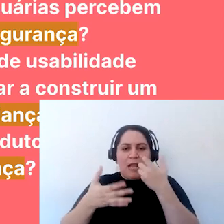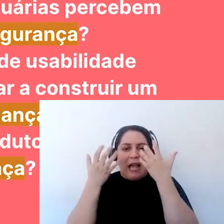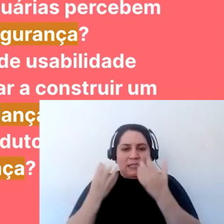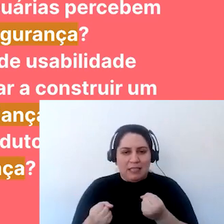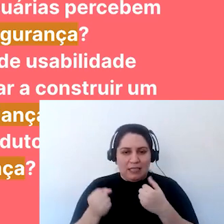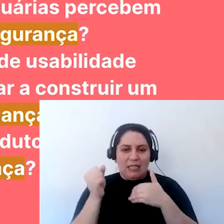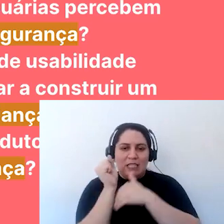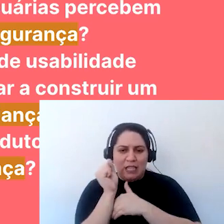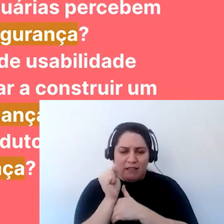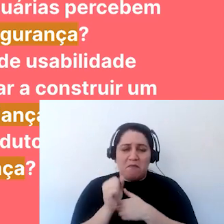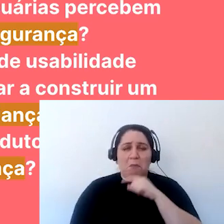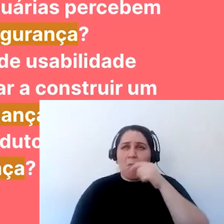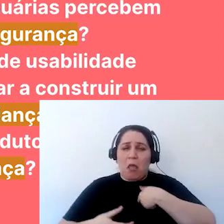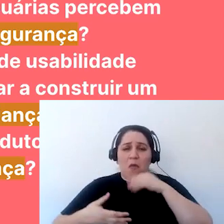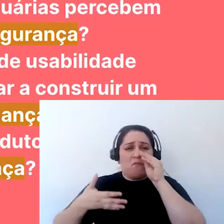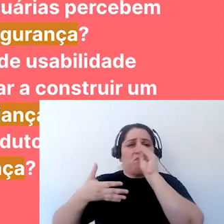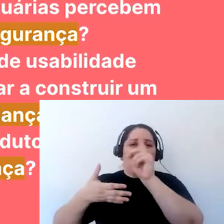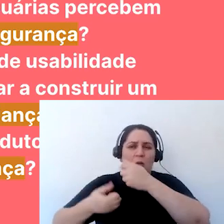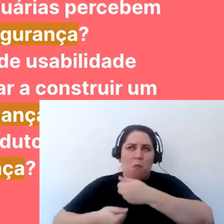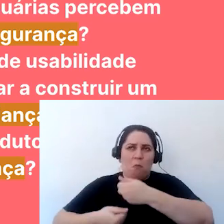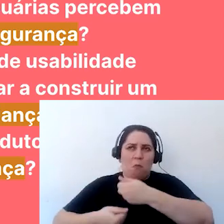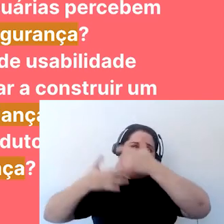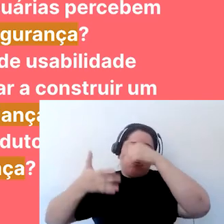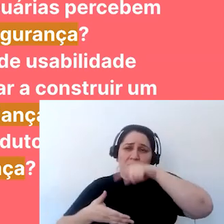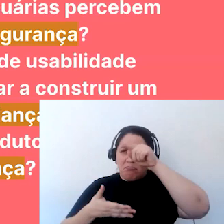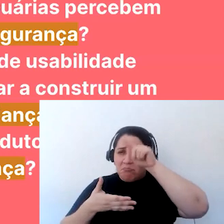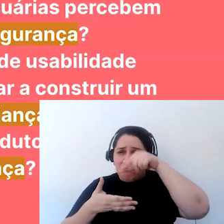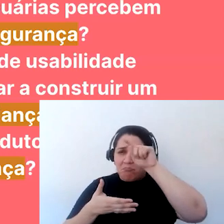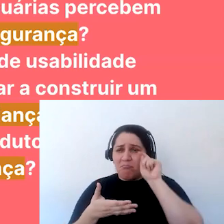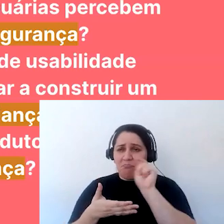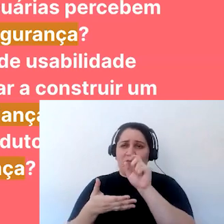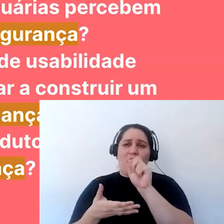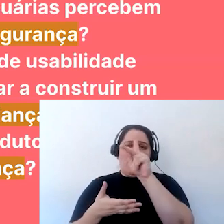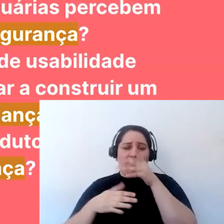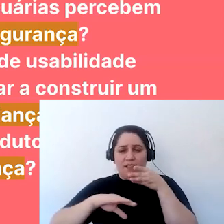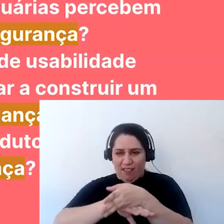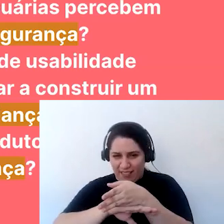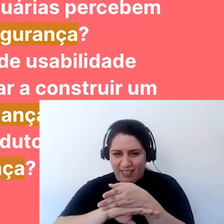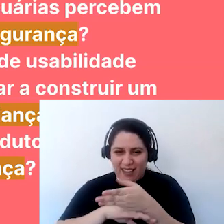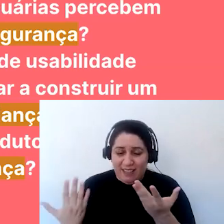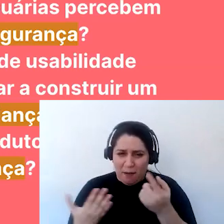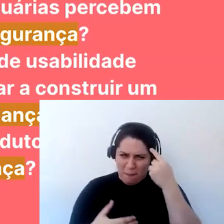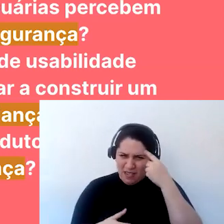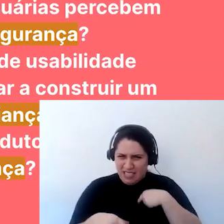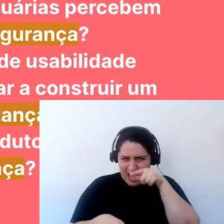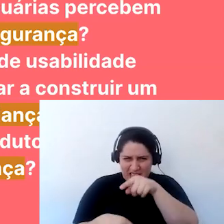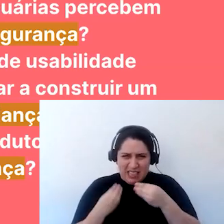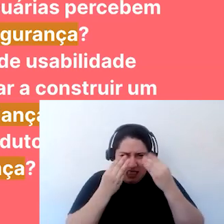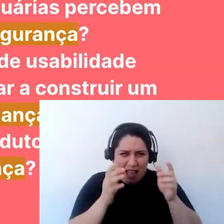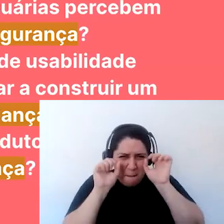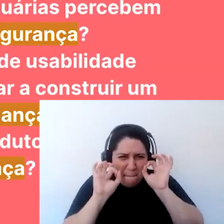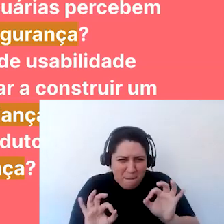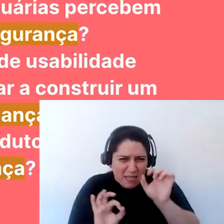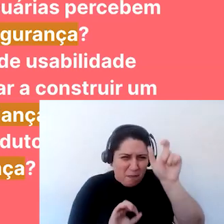está pensando no que a gente está colocando ali, a gente está prezando pela privacidade da usuária nisso. E a gente pode